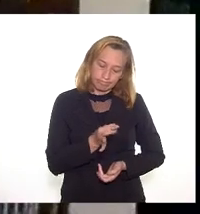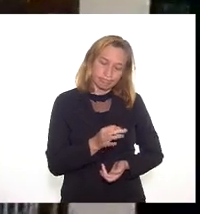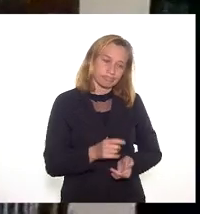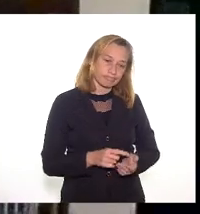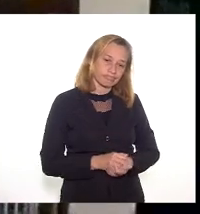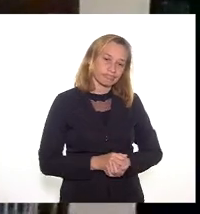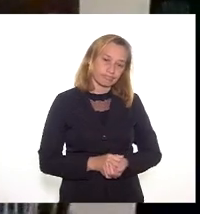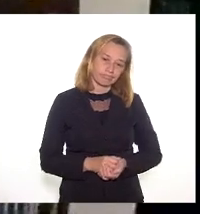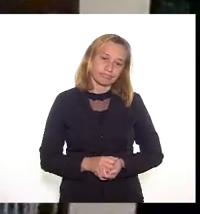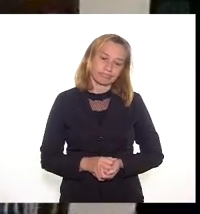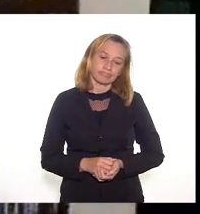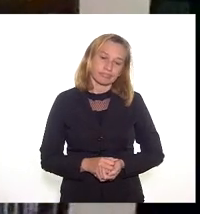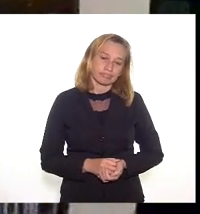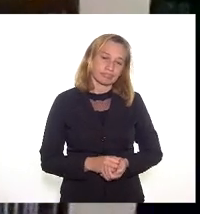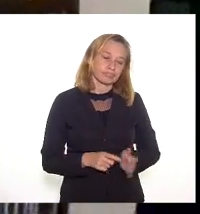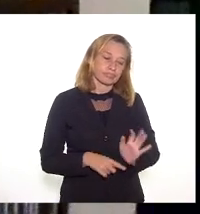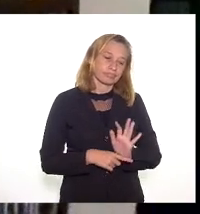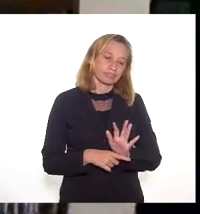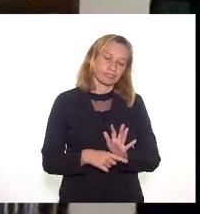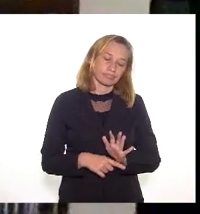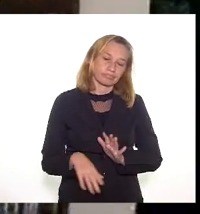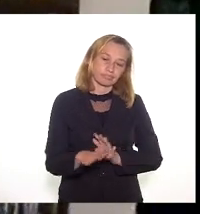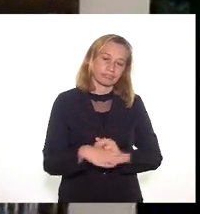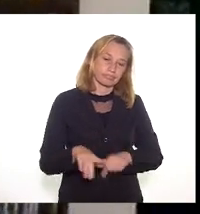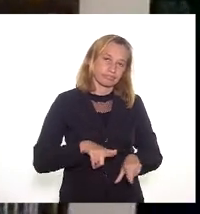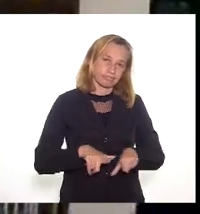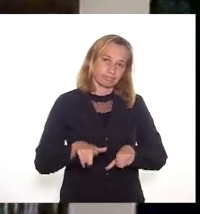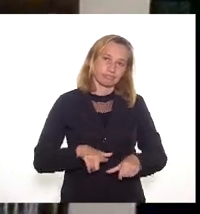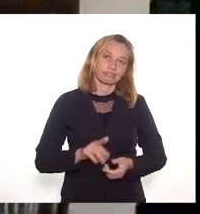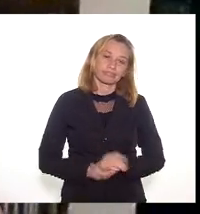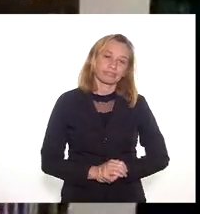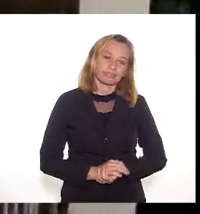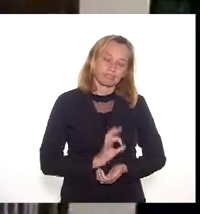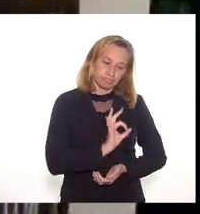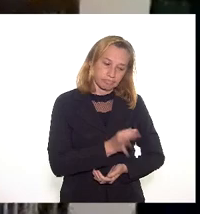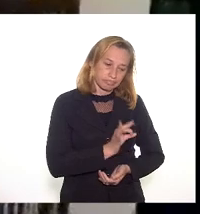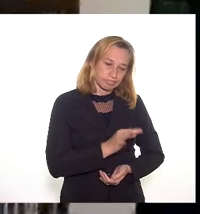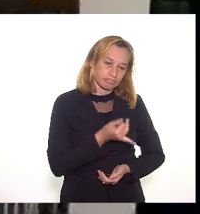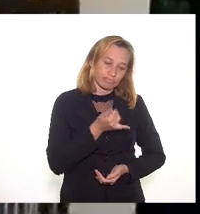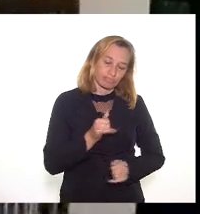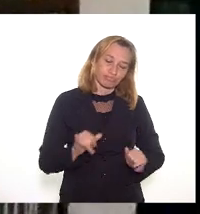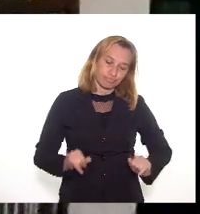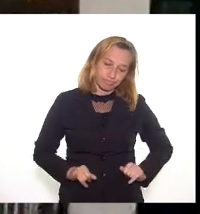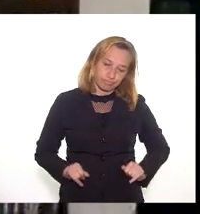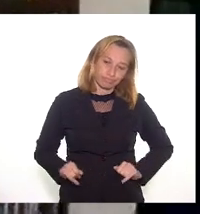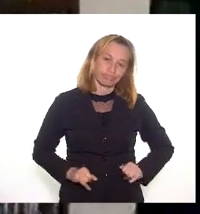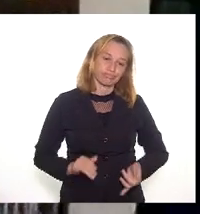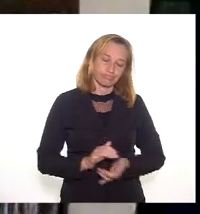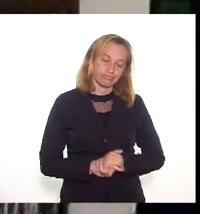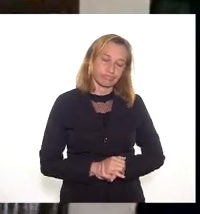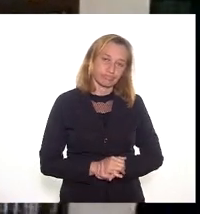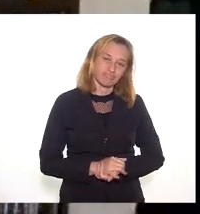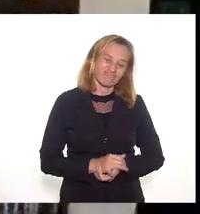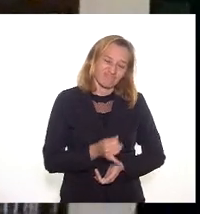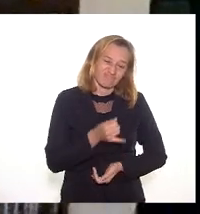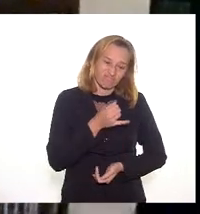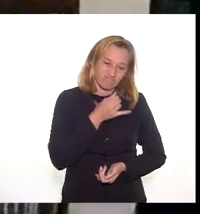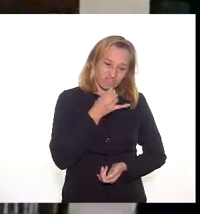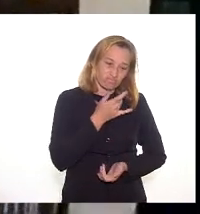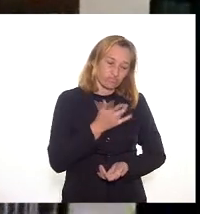ocupação nos postos de trabalho de maneira que realmente é muito sofrimento é muita dor